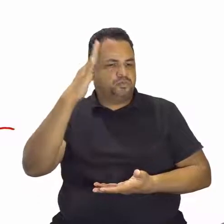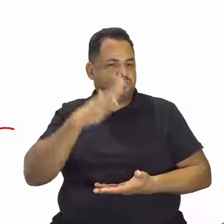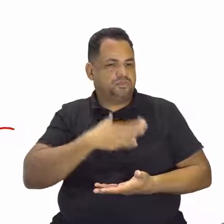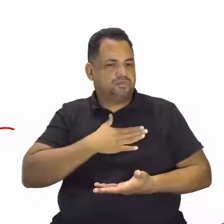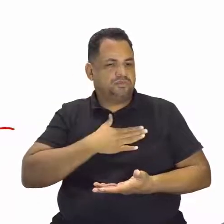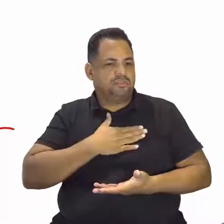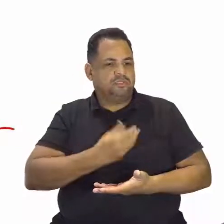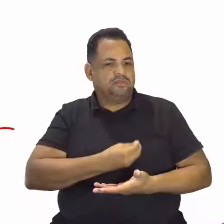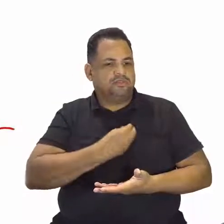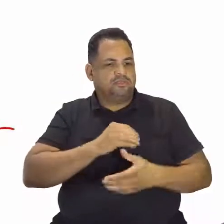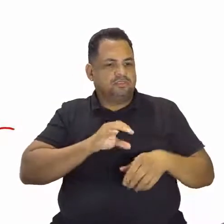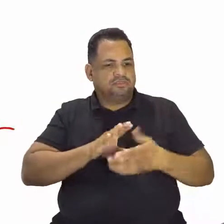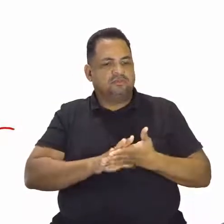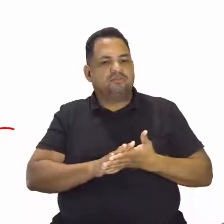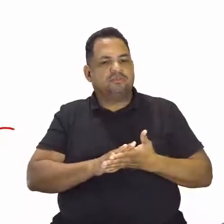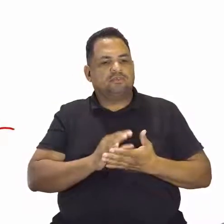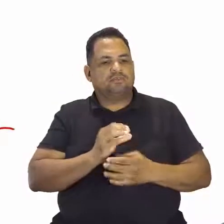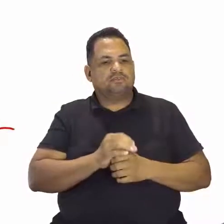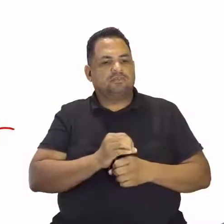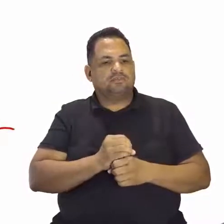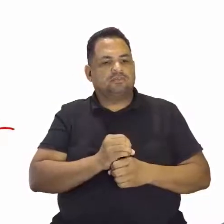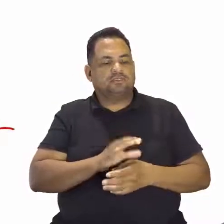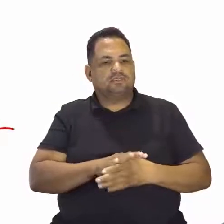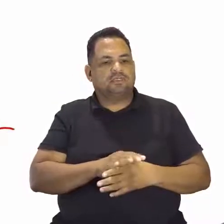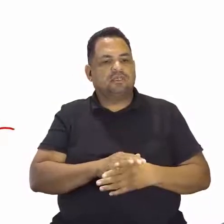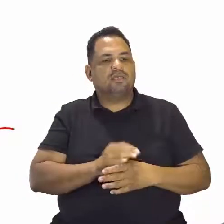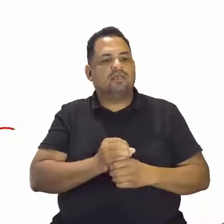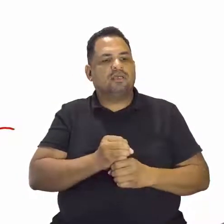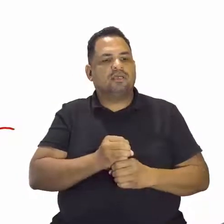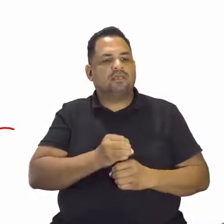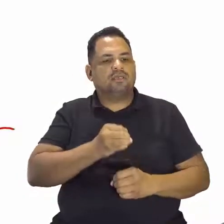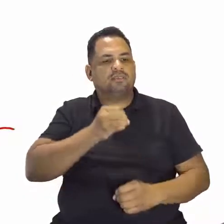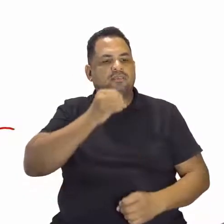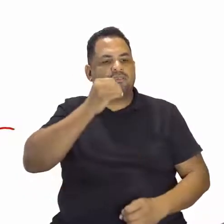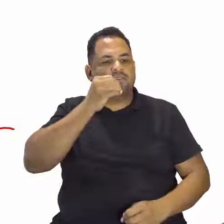Jeremias Orunal, né? Ele saiu da aldeia e viajou pelo